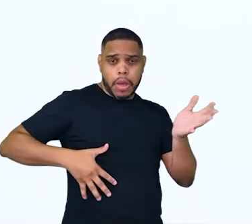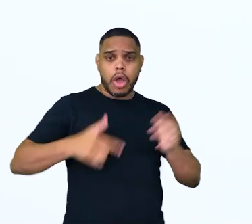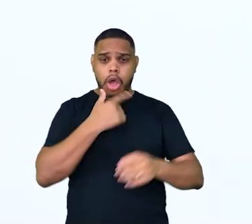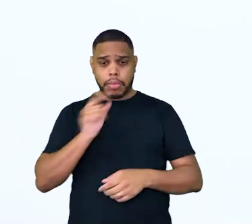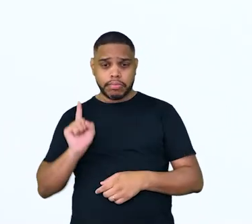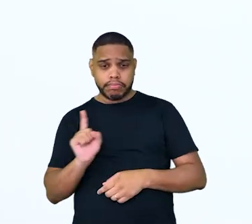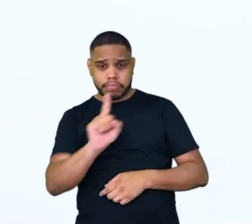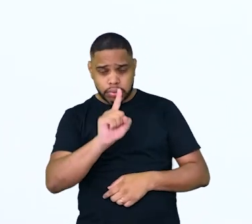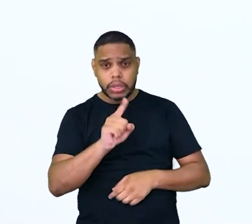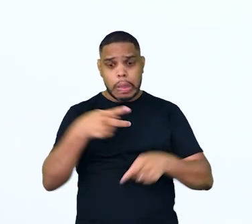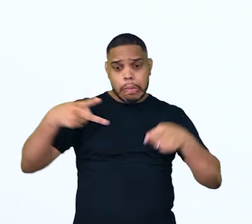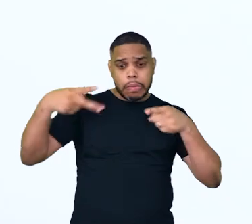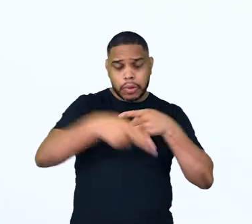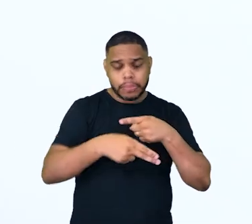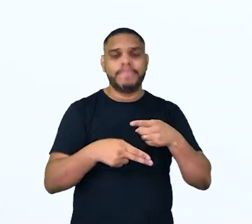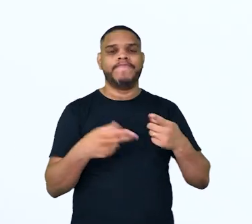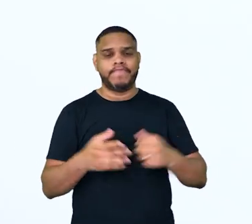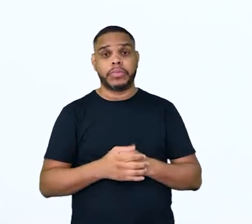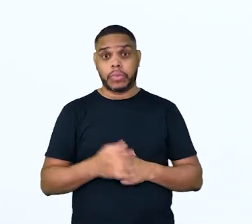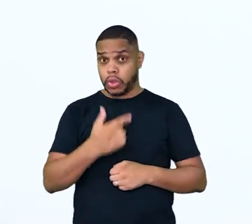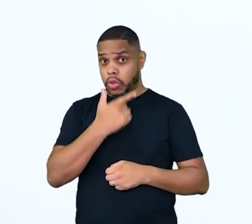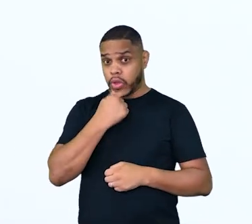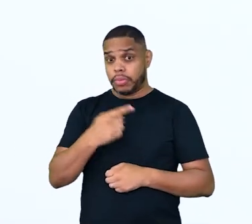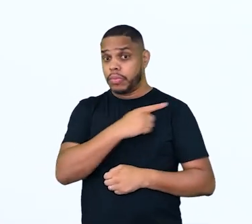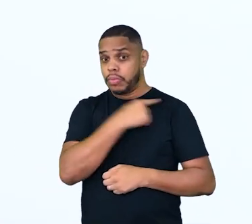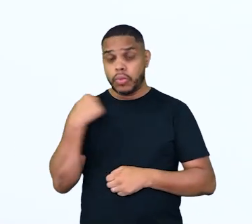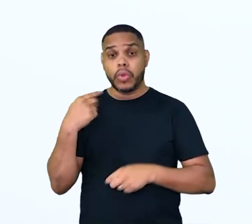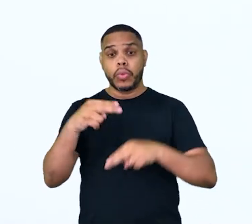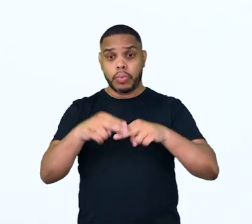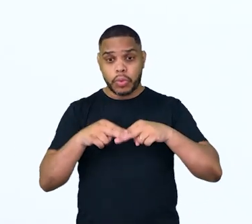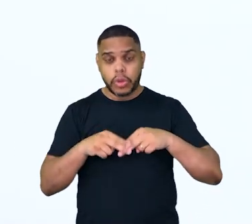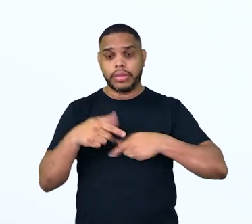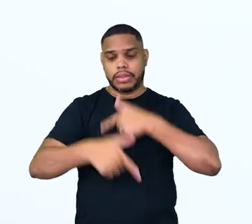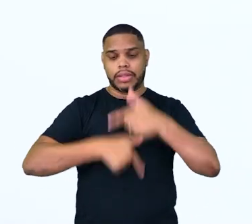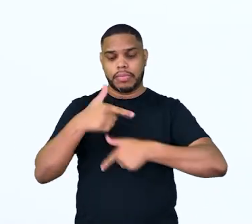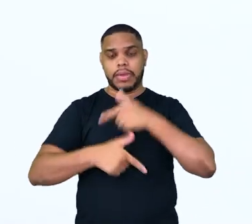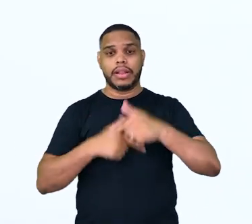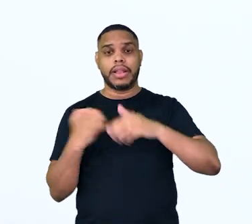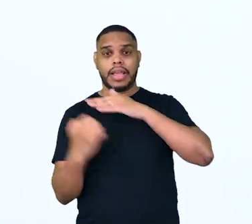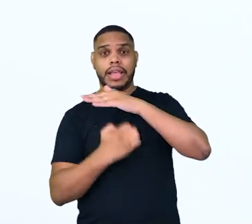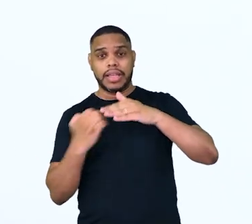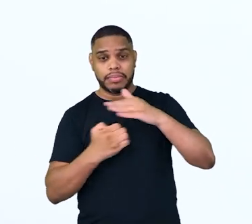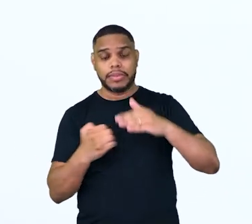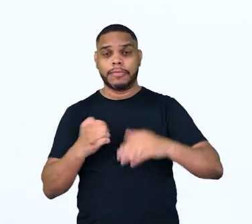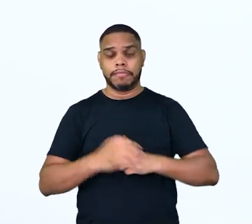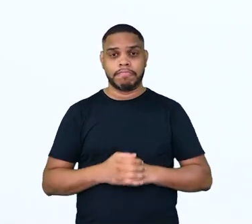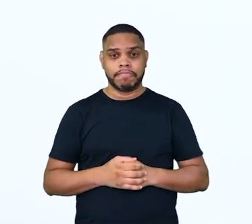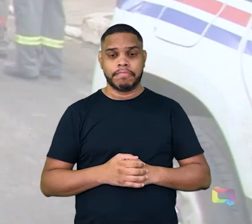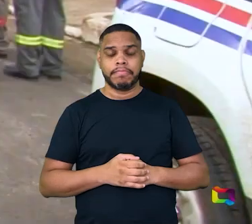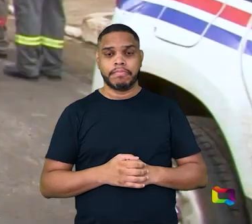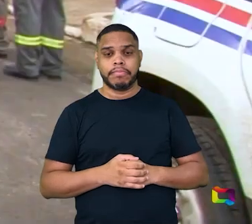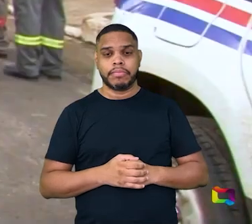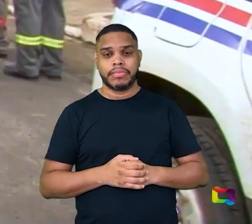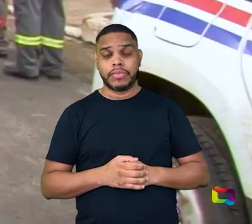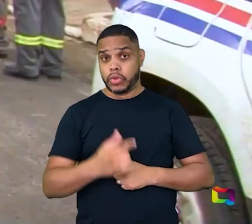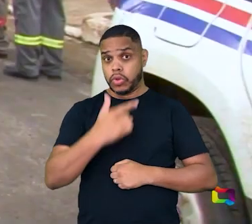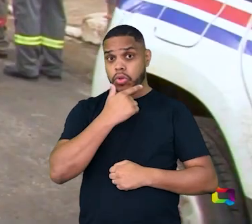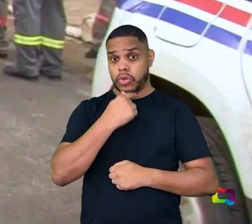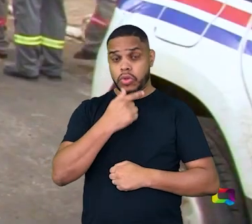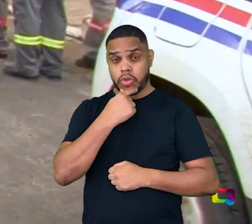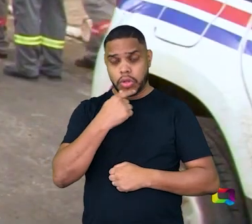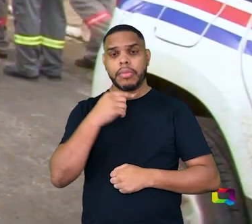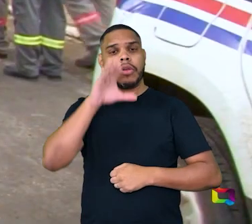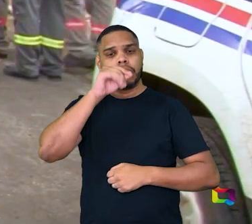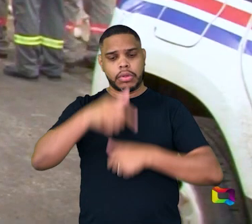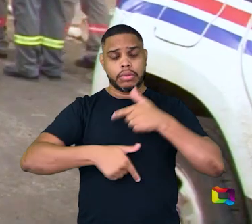A decisão da sexta turma levou em conta que a morte ocorreu por causa da atividade desempenhada pelo trabalhador. O